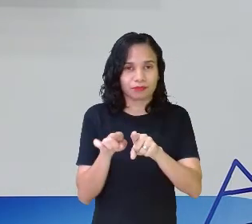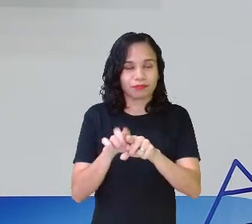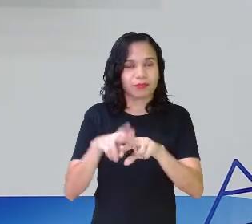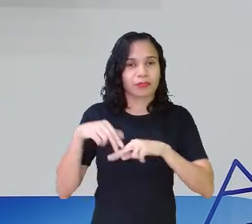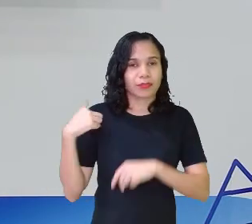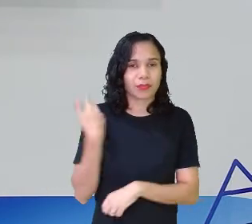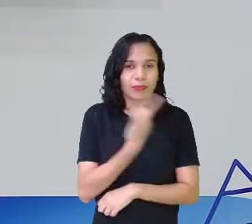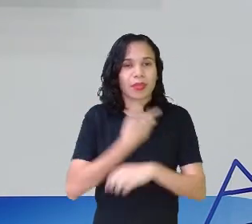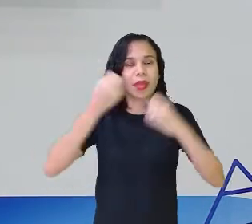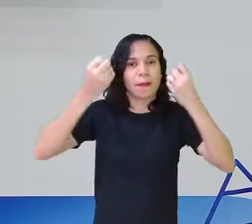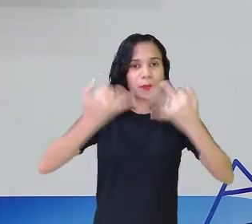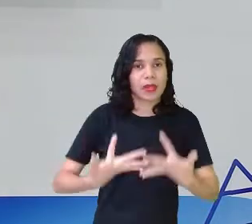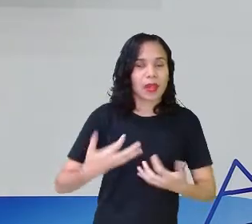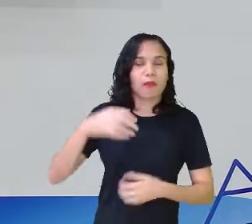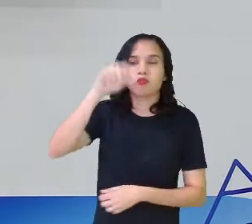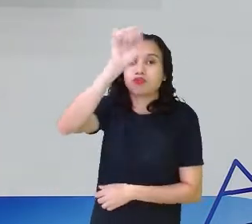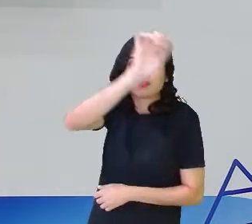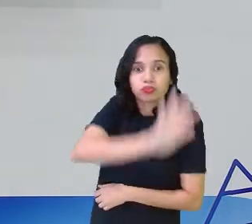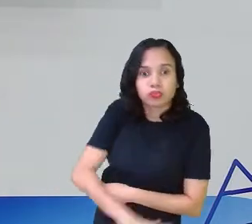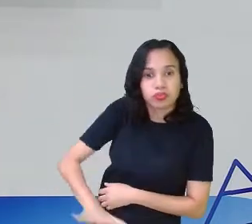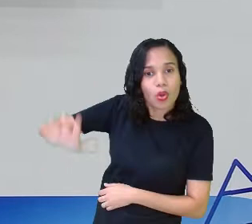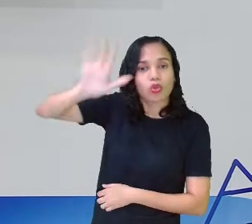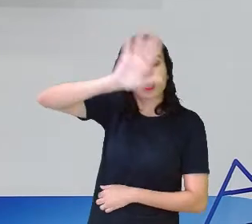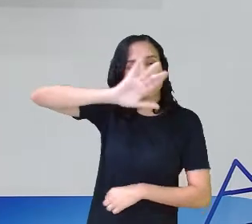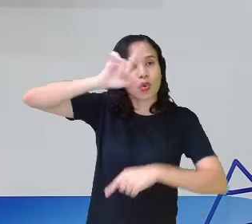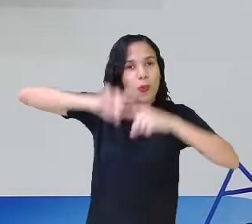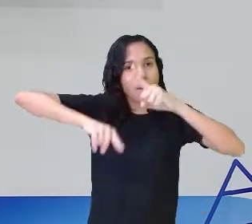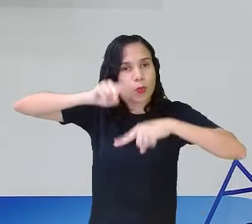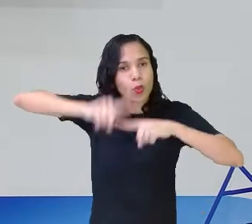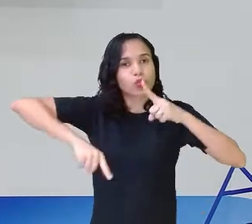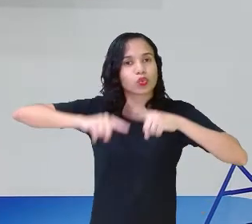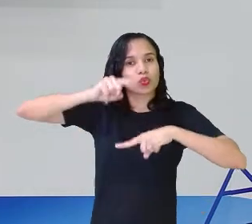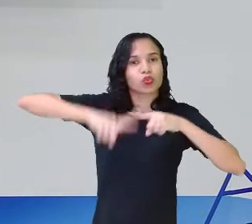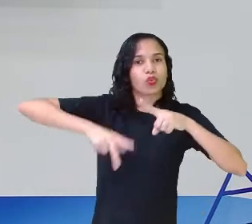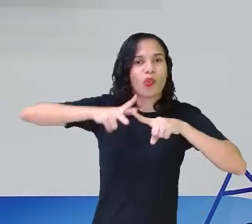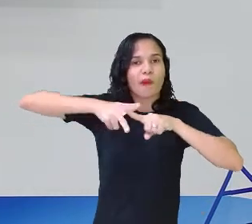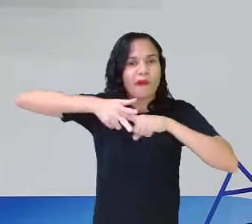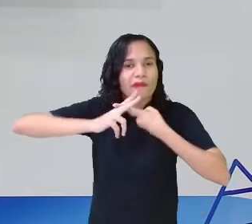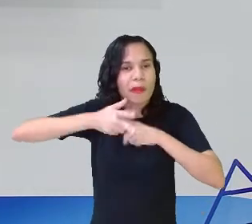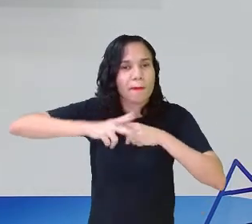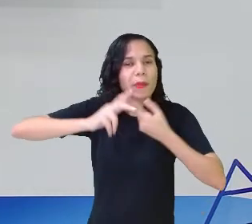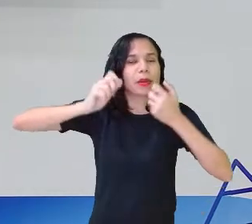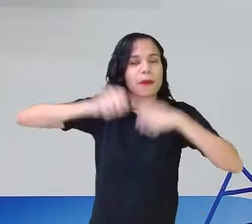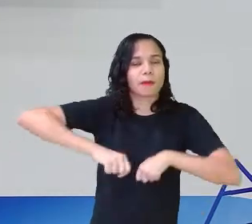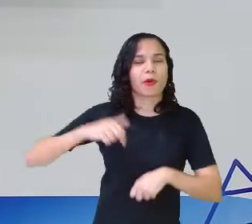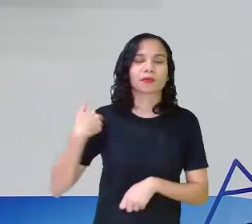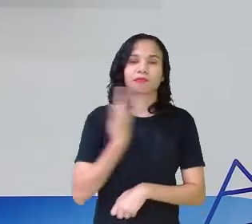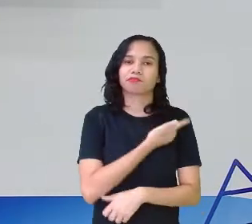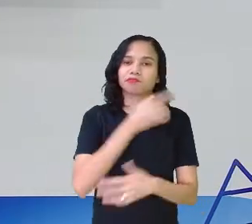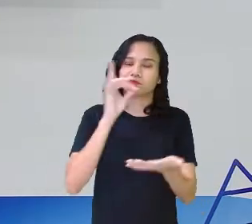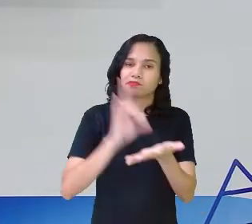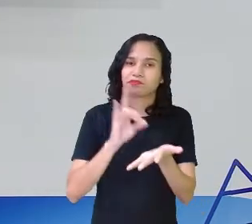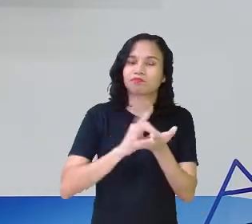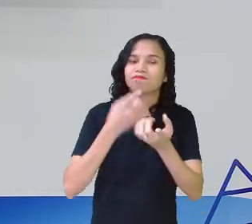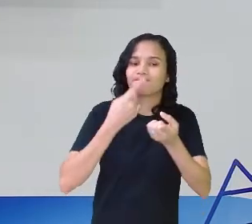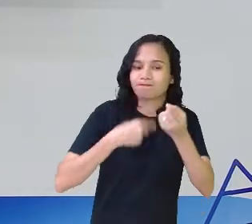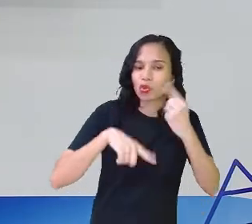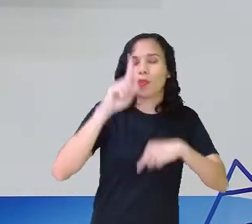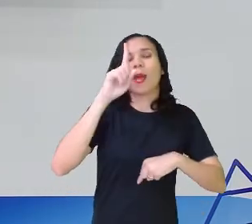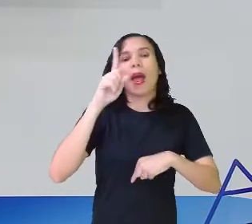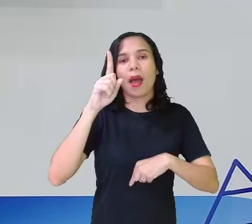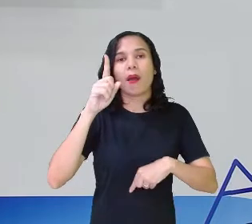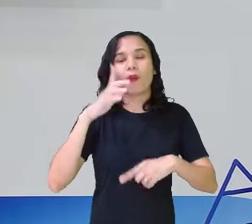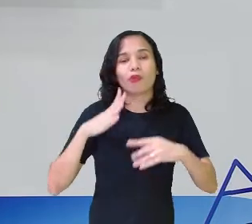gente está falando de todo esse instrumental, né, que faz com que a gente, de verdade, supere